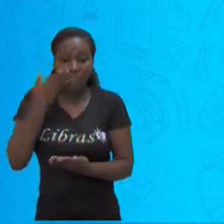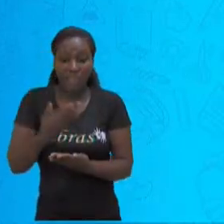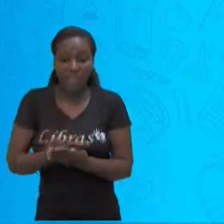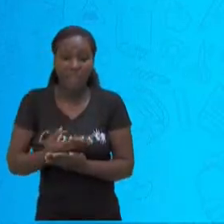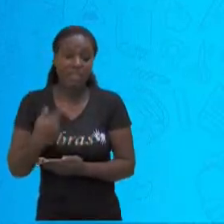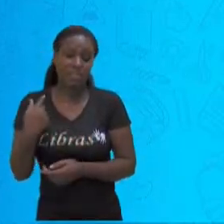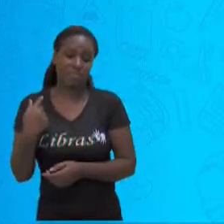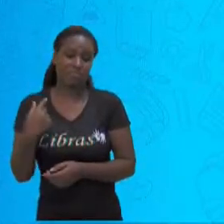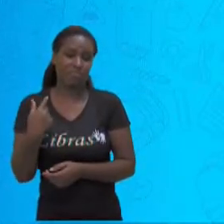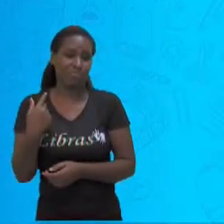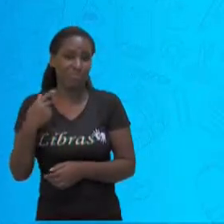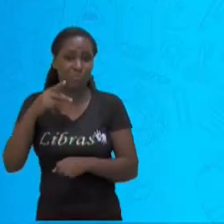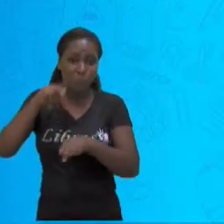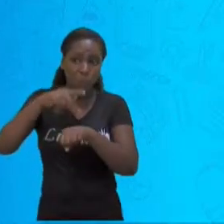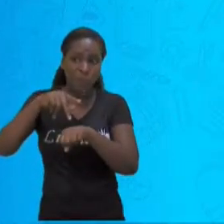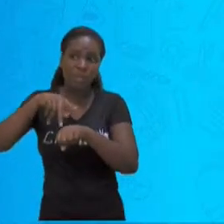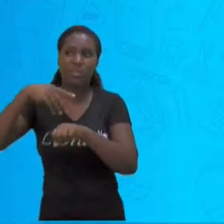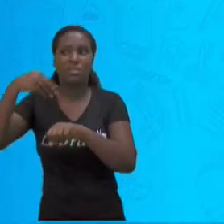globalização.